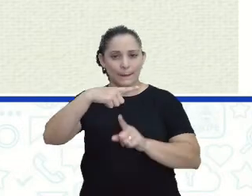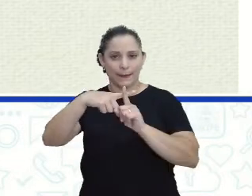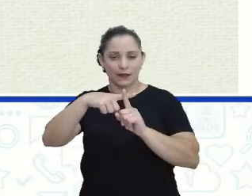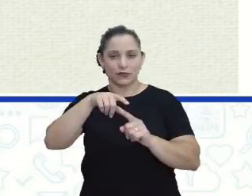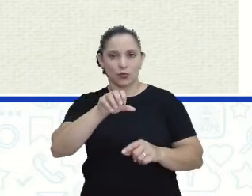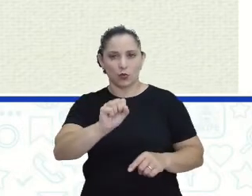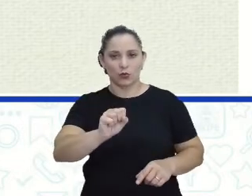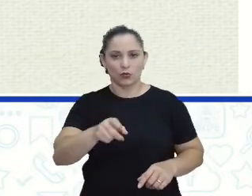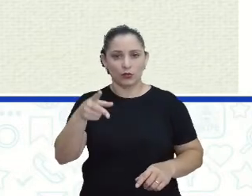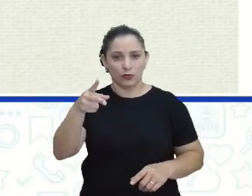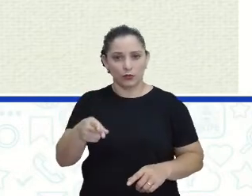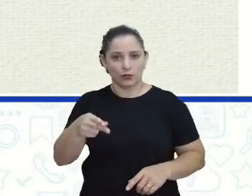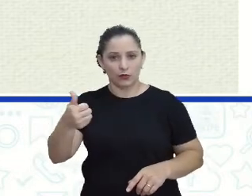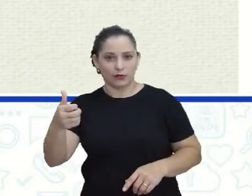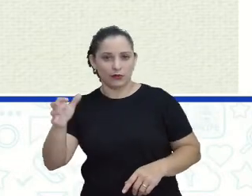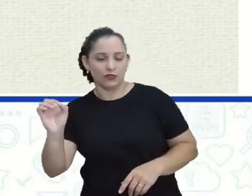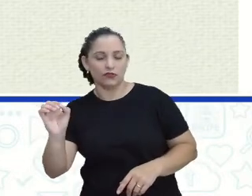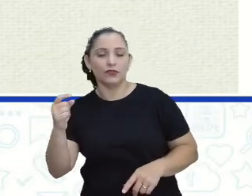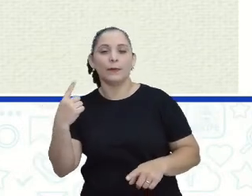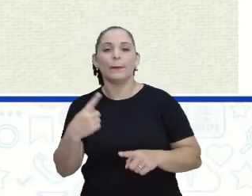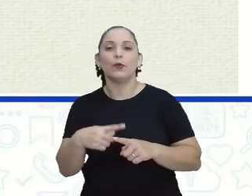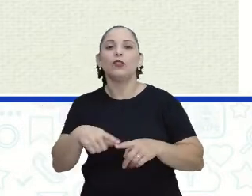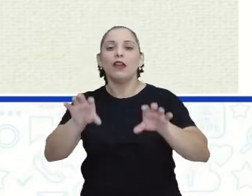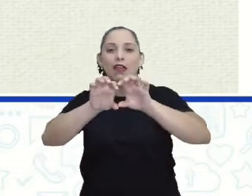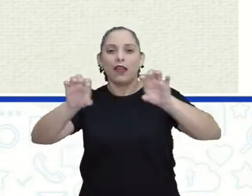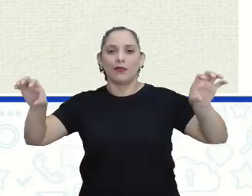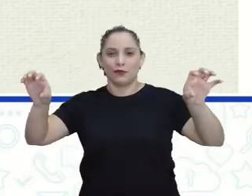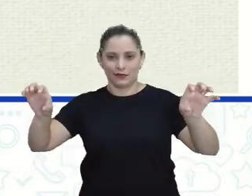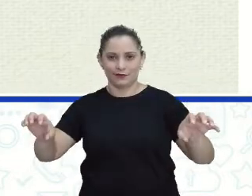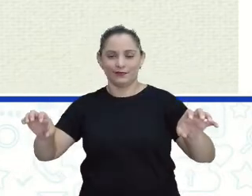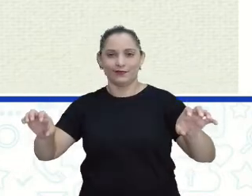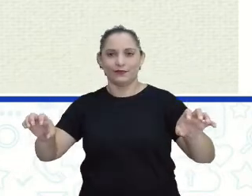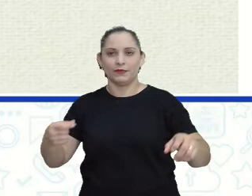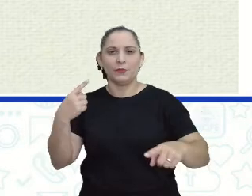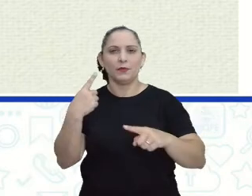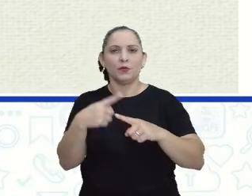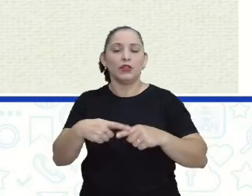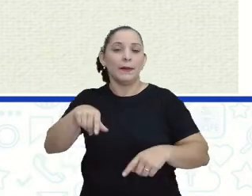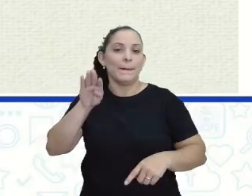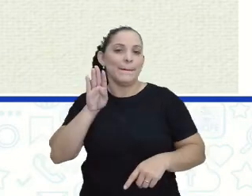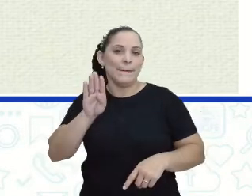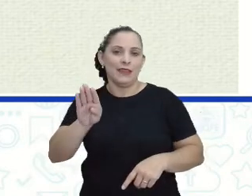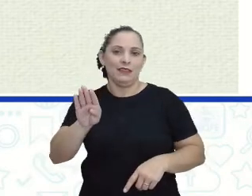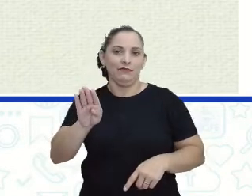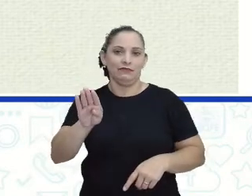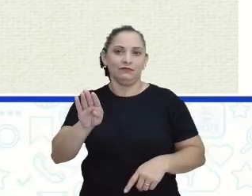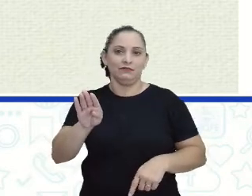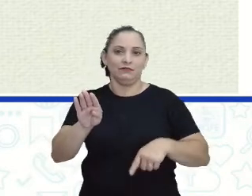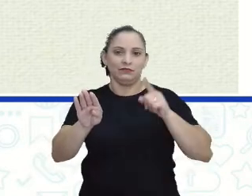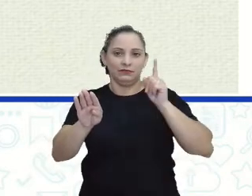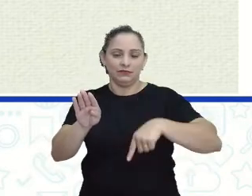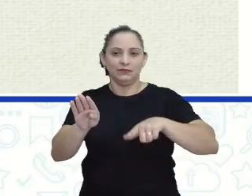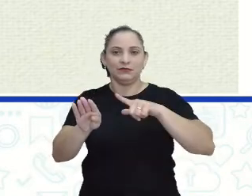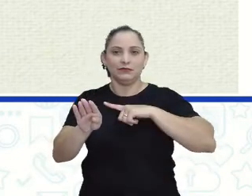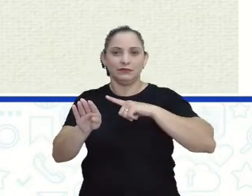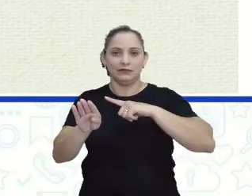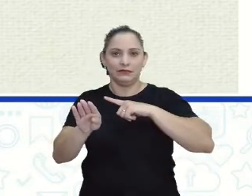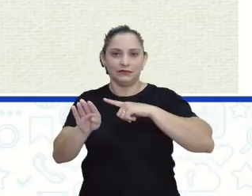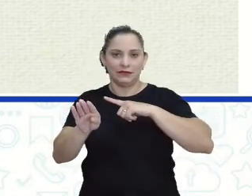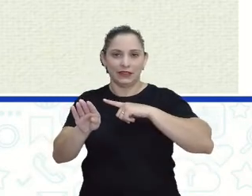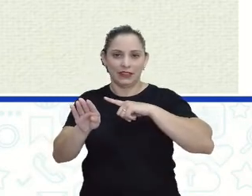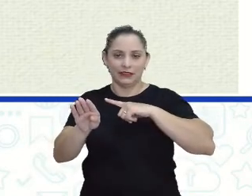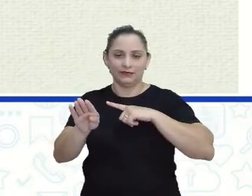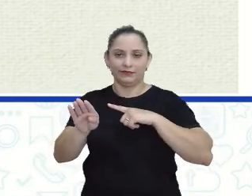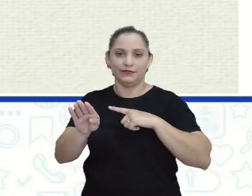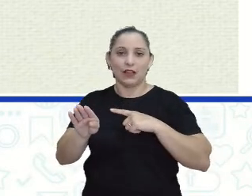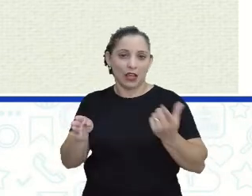uma equação. Por que eu escolhi o B? Por que apareceu aquele sinal de adição? Por que tem aquele sinal de igualdade ali? São